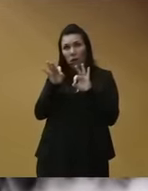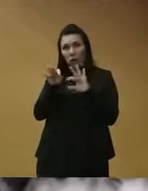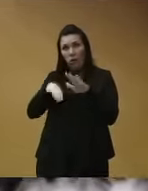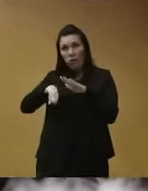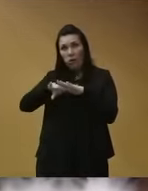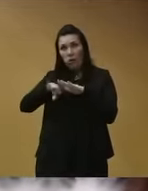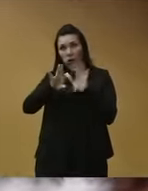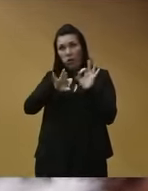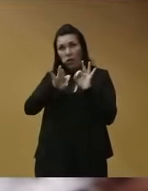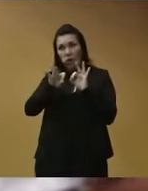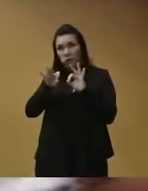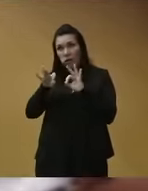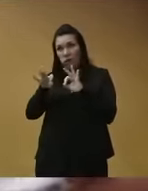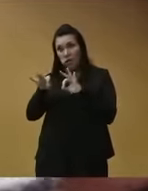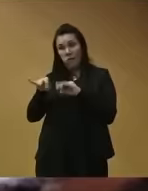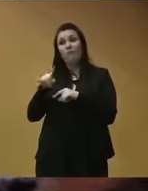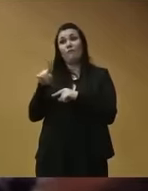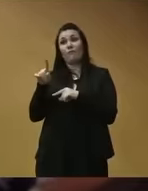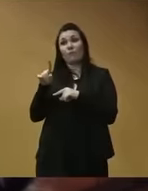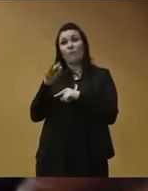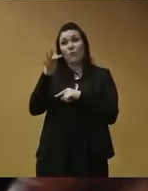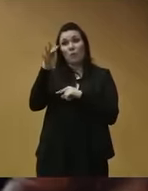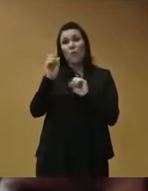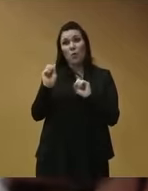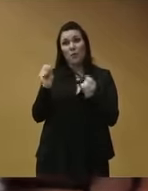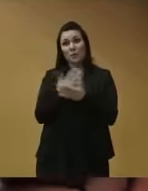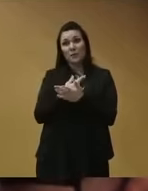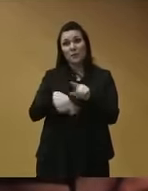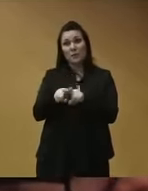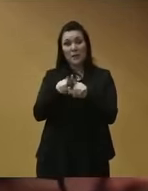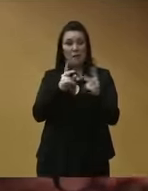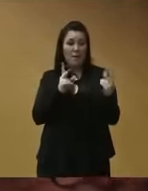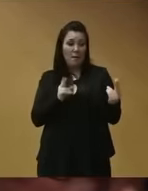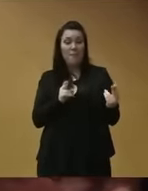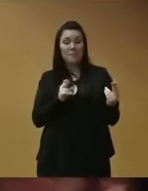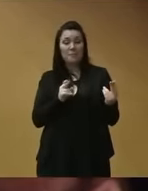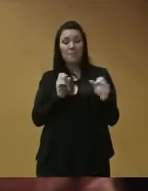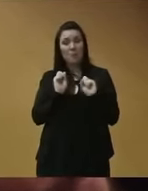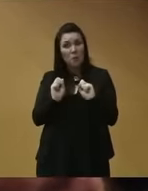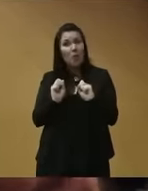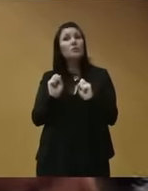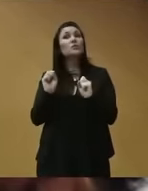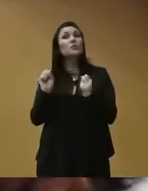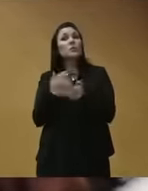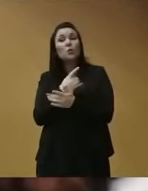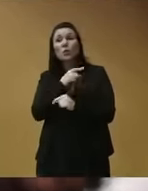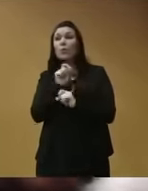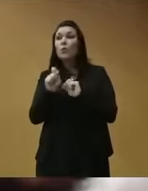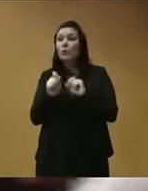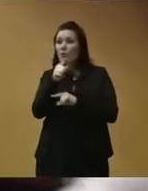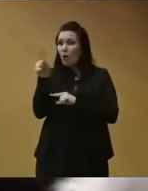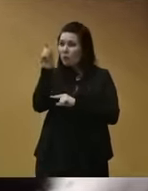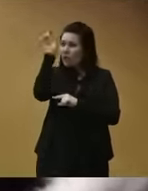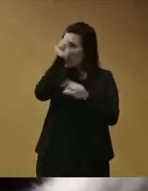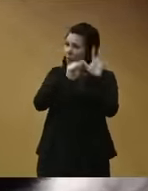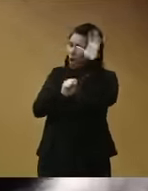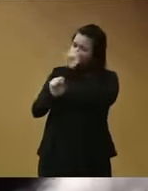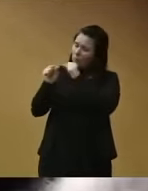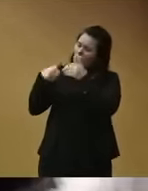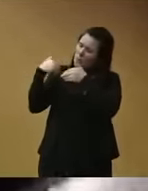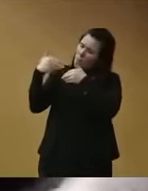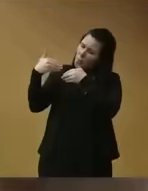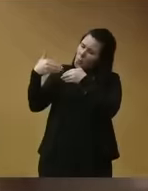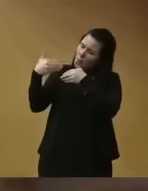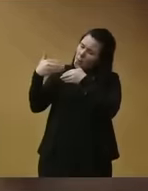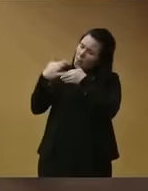ajuda com tecnologia. Alguns de vocês utilizaram o IA para gerar os trabalhos. E até sugeri para